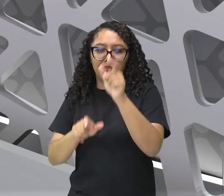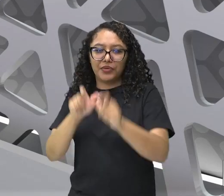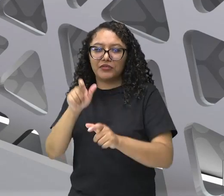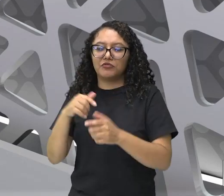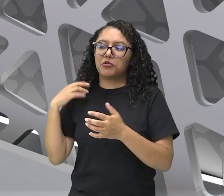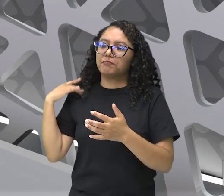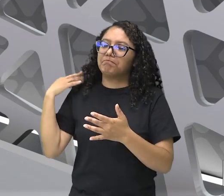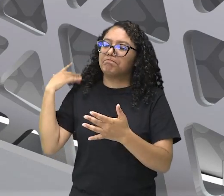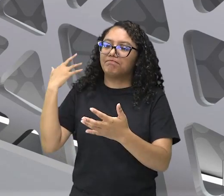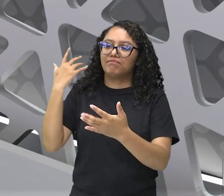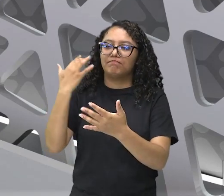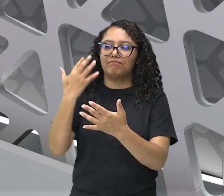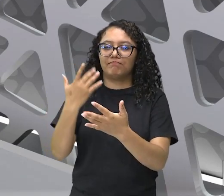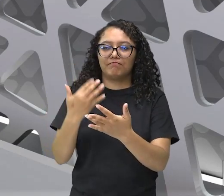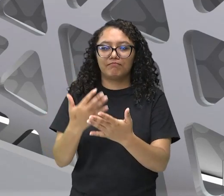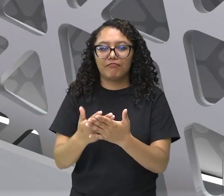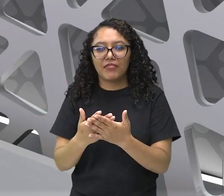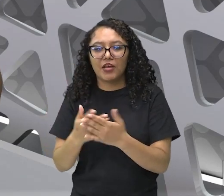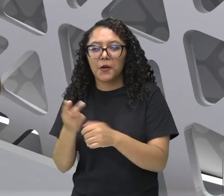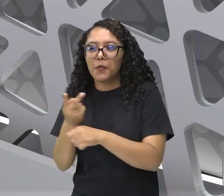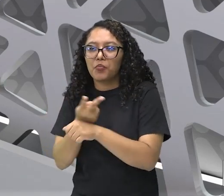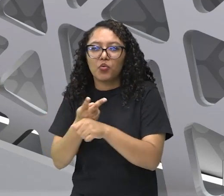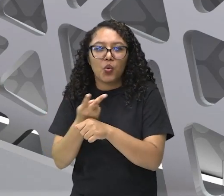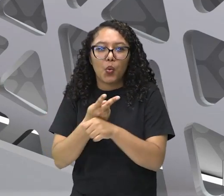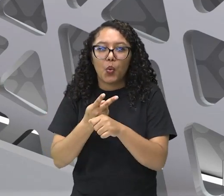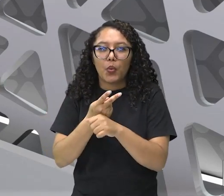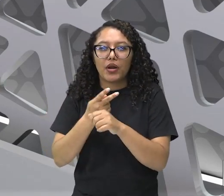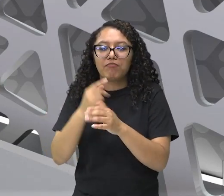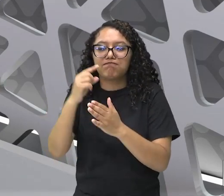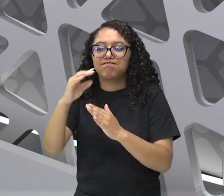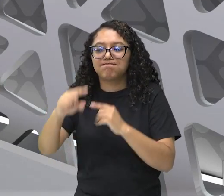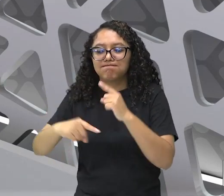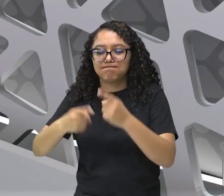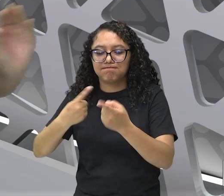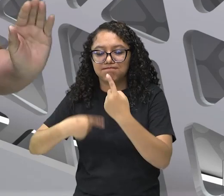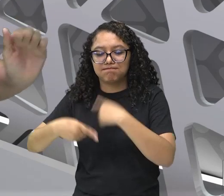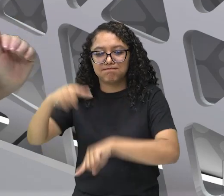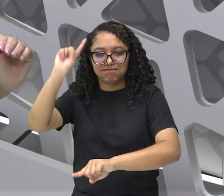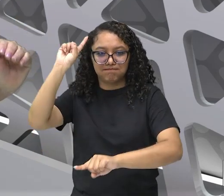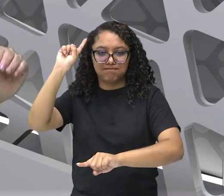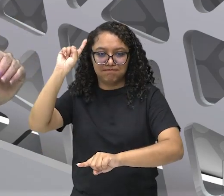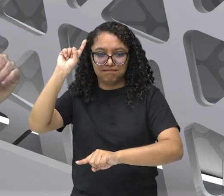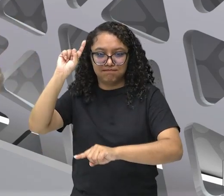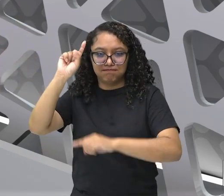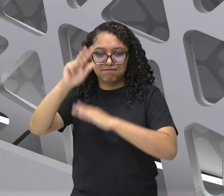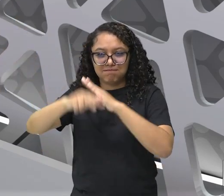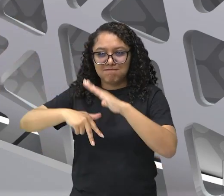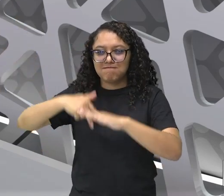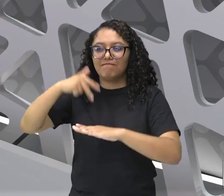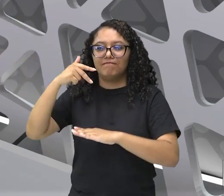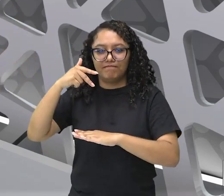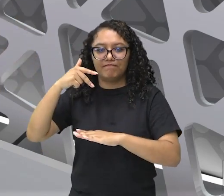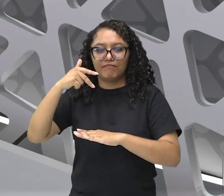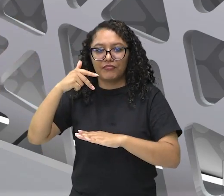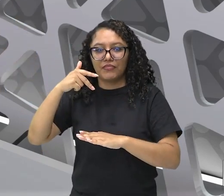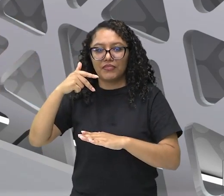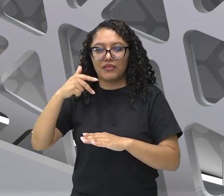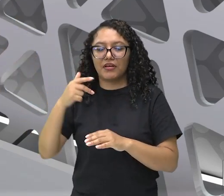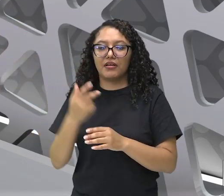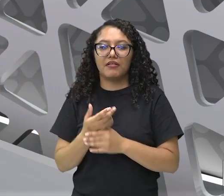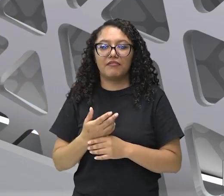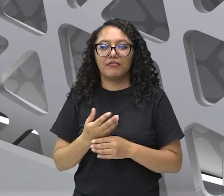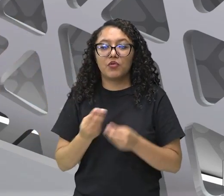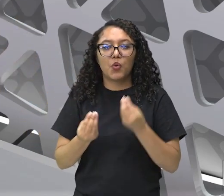sua existência, ele busca a transcendência. E ele vai buscar fins